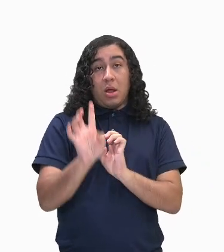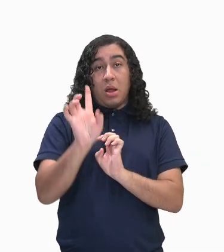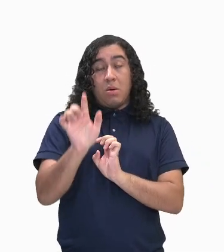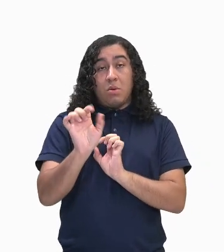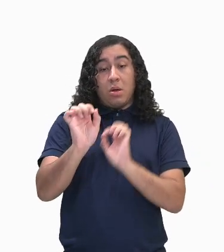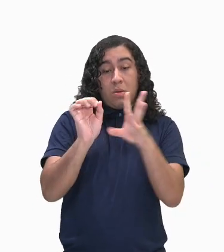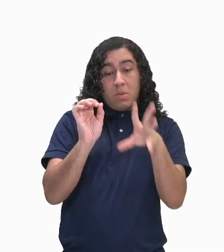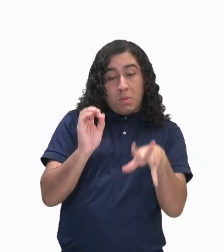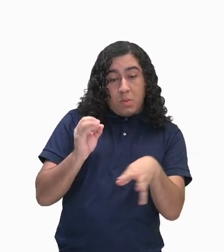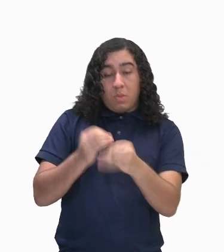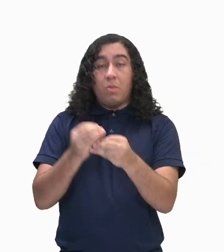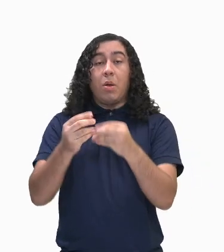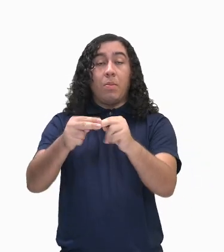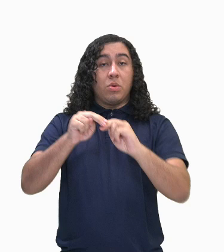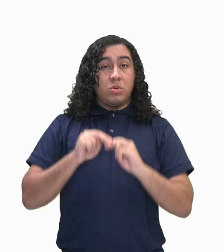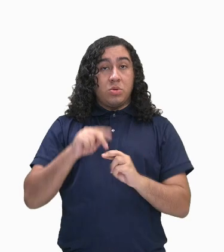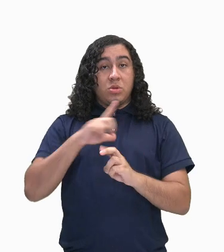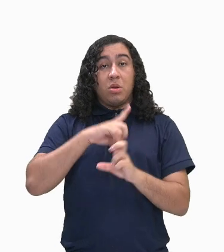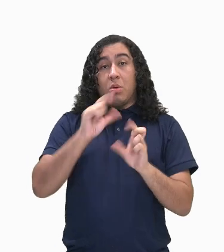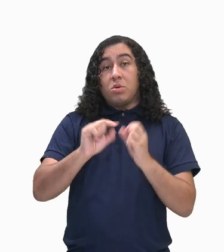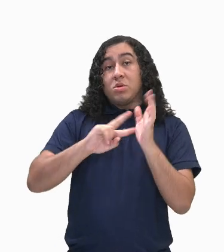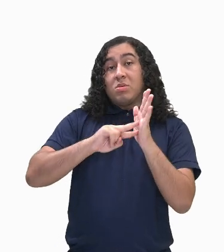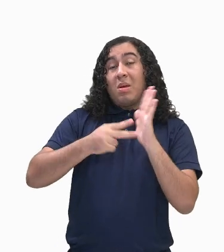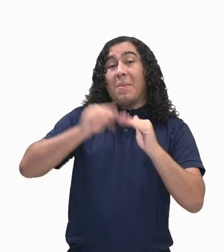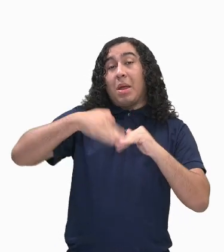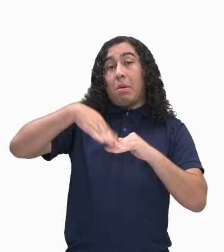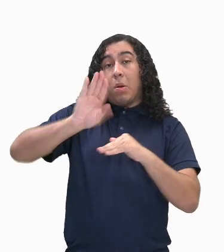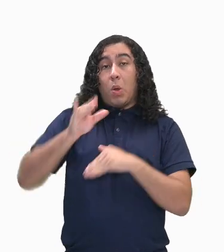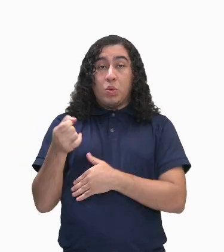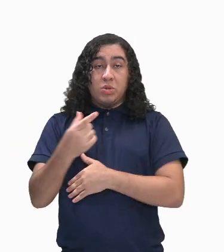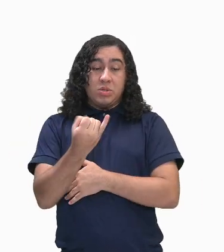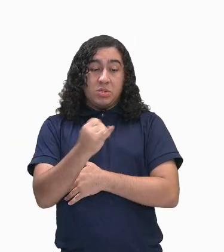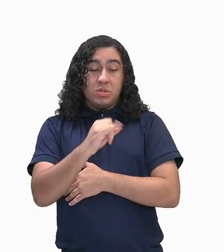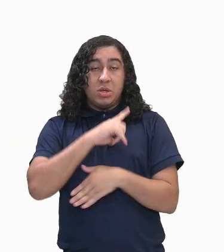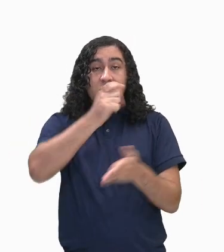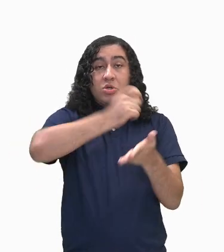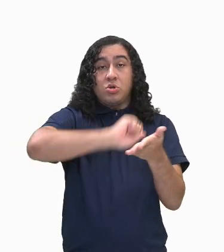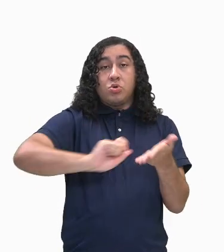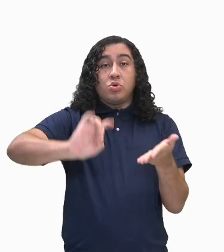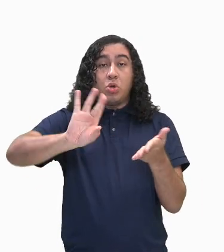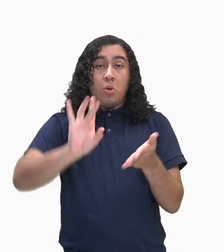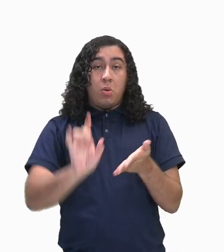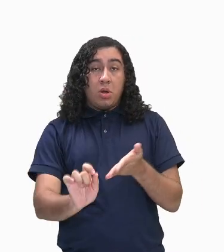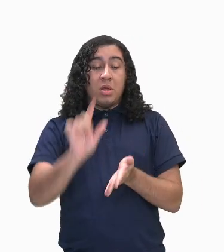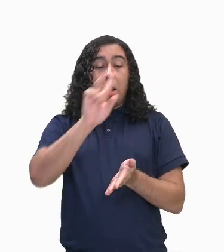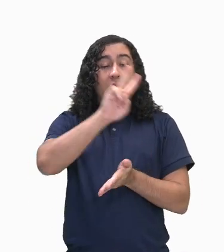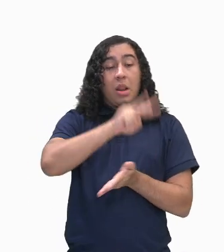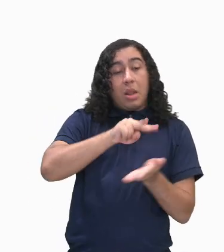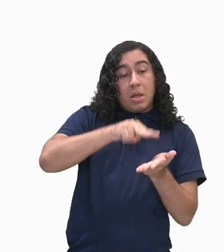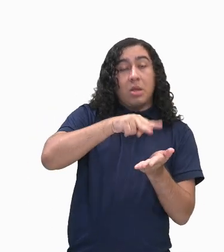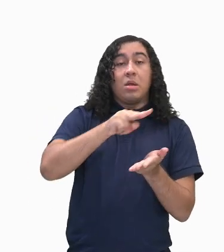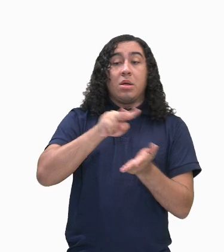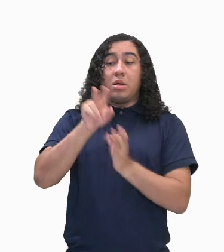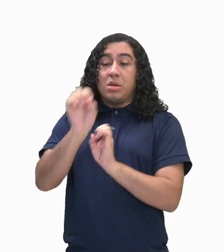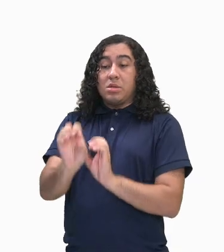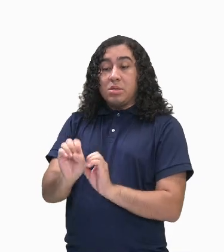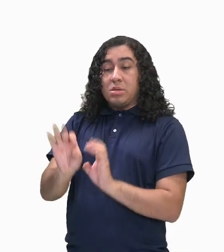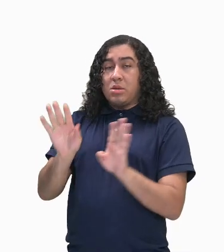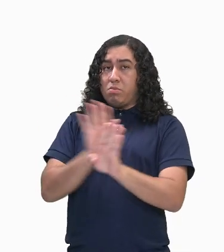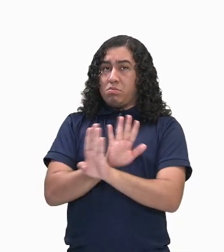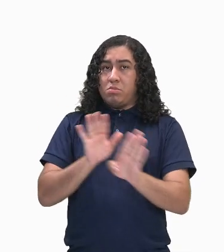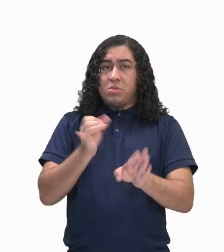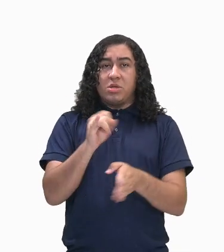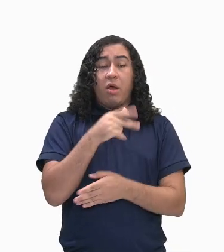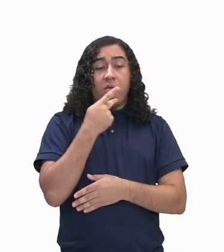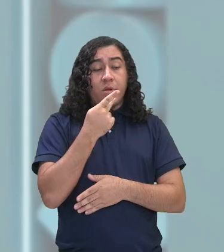isso, é criado um efeito maior do que se estiver escrito apenas ler ensina. Se eu disser